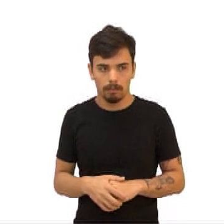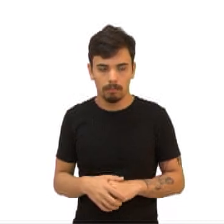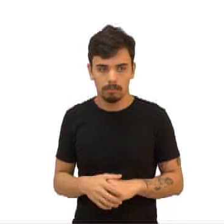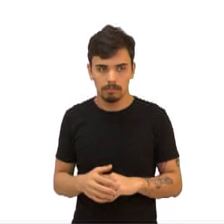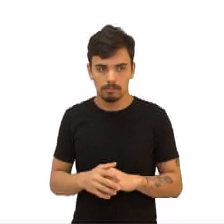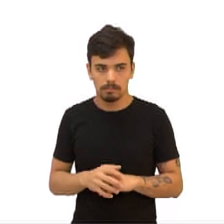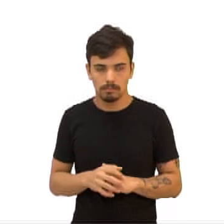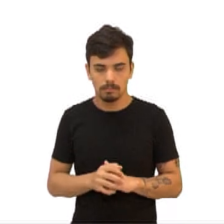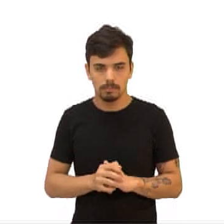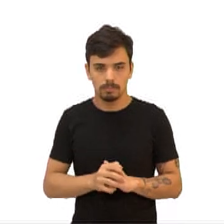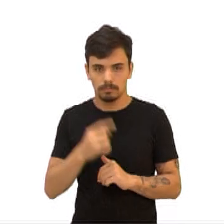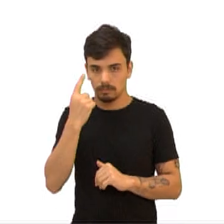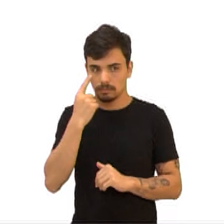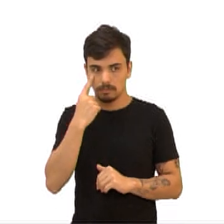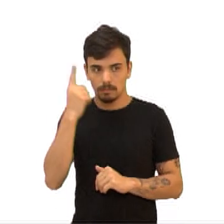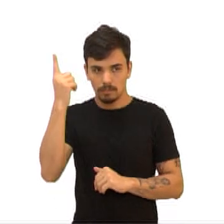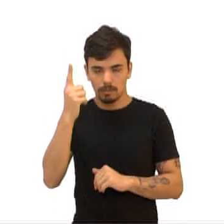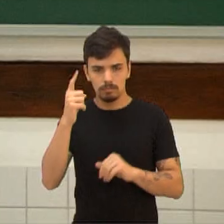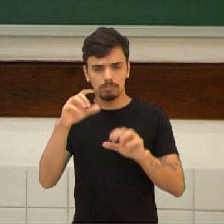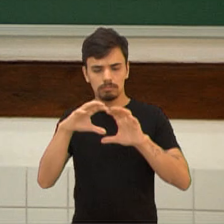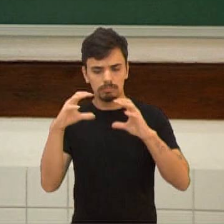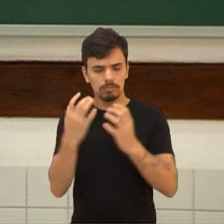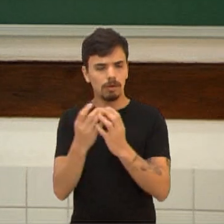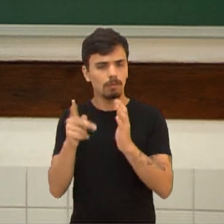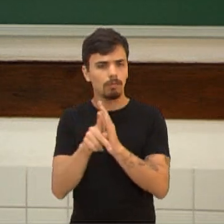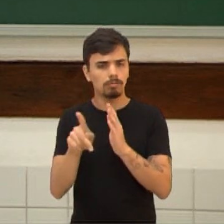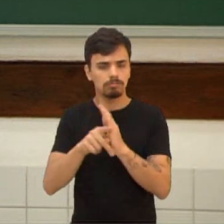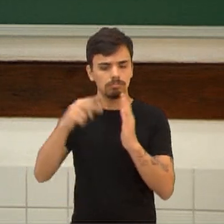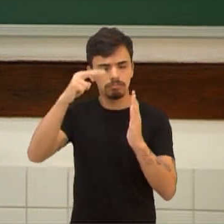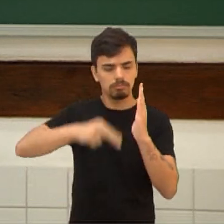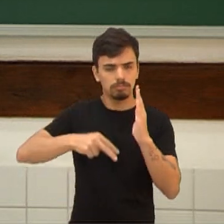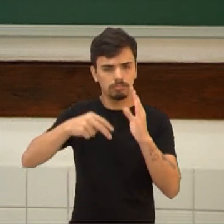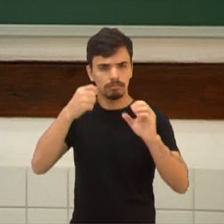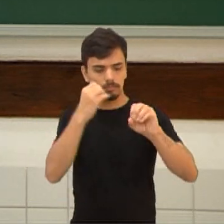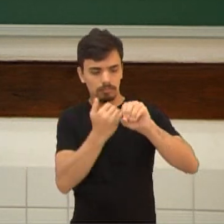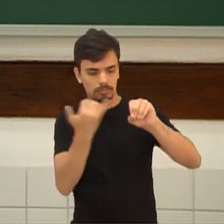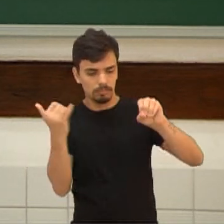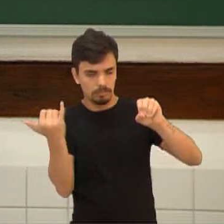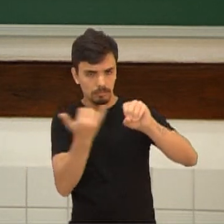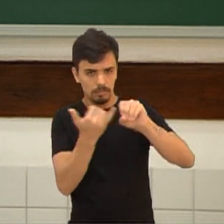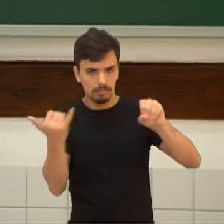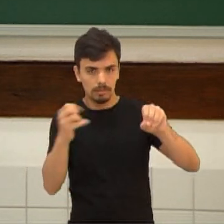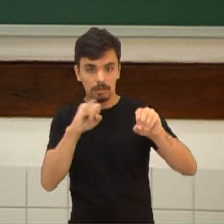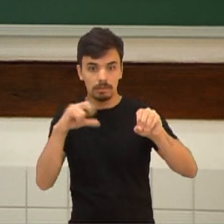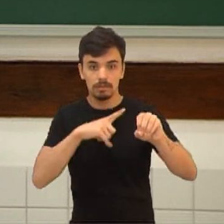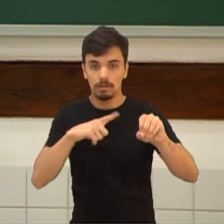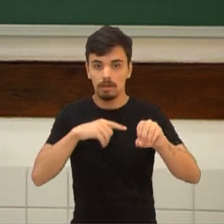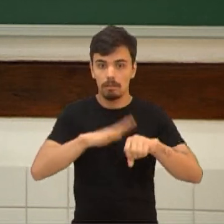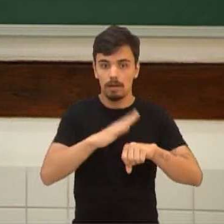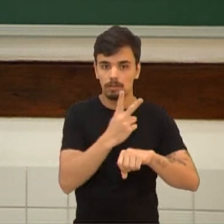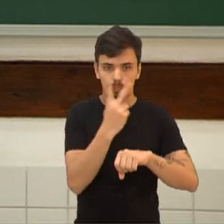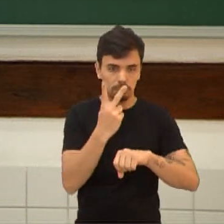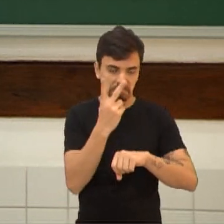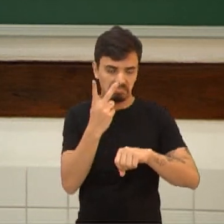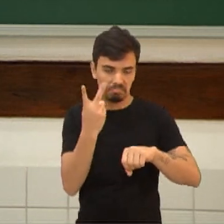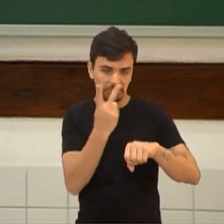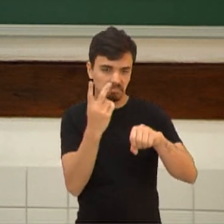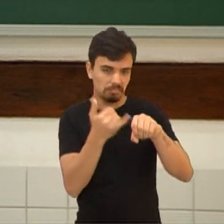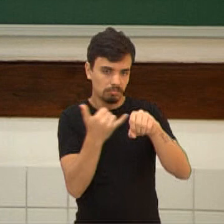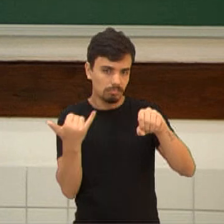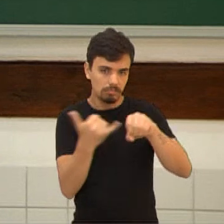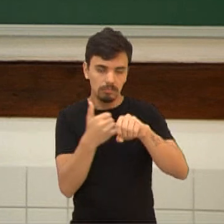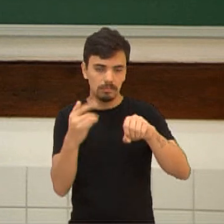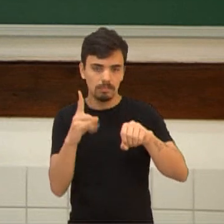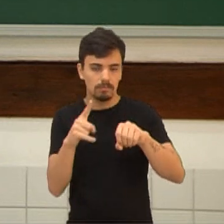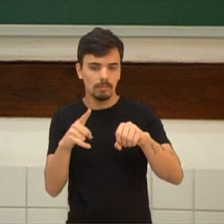Associação de capacitores. Então vamos lá. Agora a gente vai ver um pouquinho quando eu ligo mais de um capacitor no circuito. Né? Normalmente no circuito não tem só